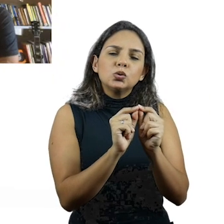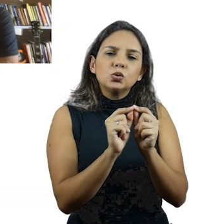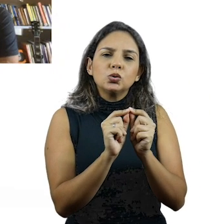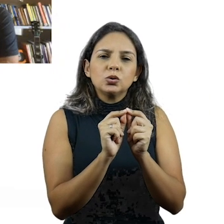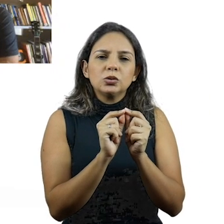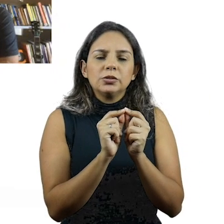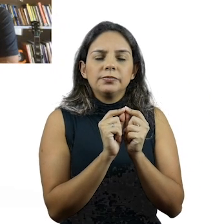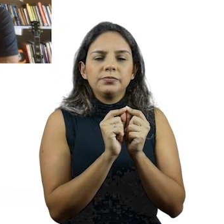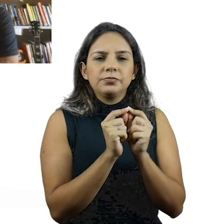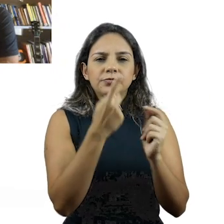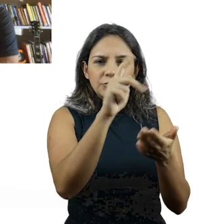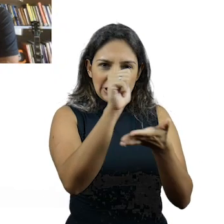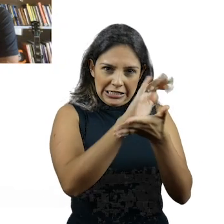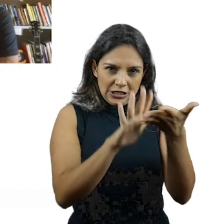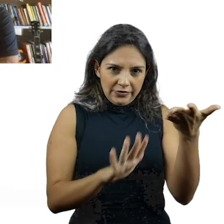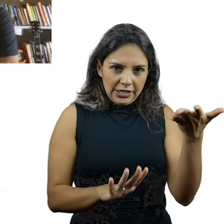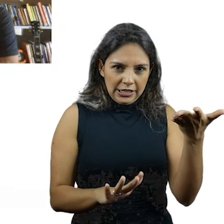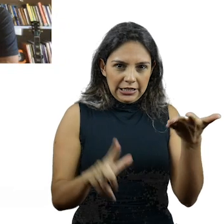da sua atividade literária.